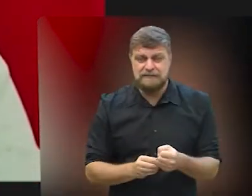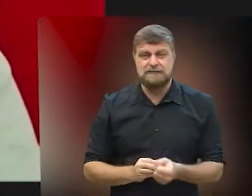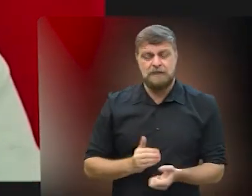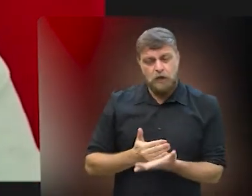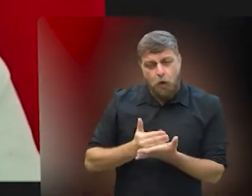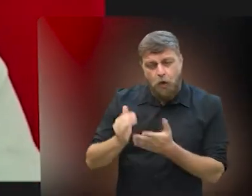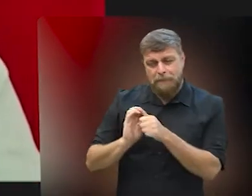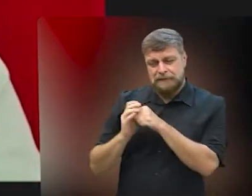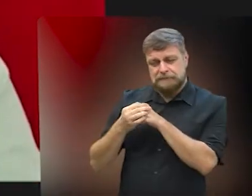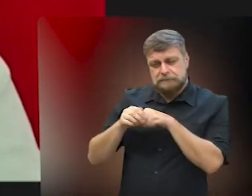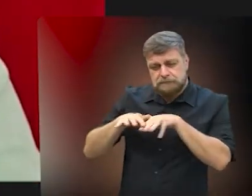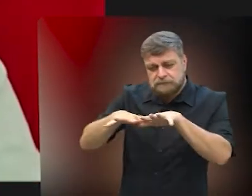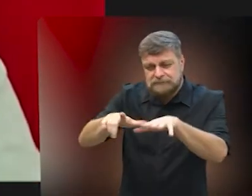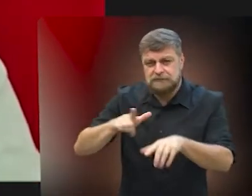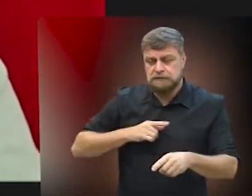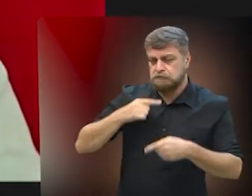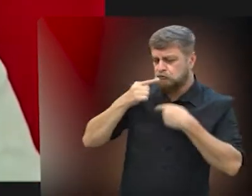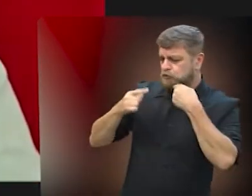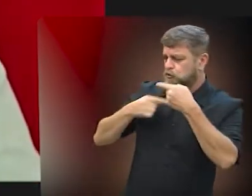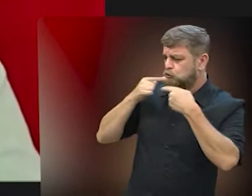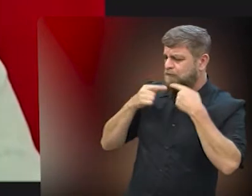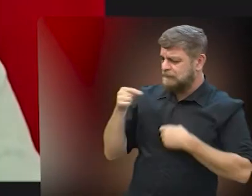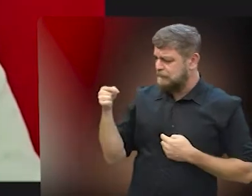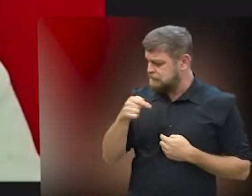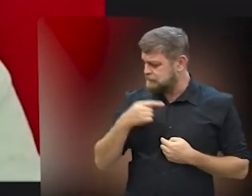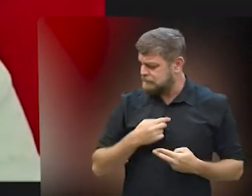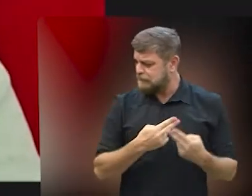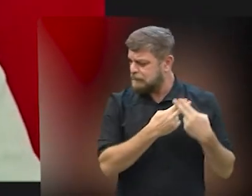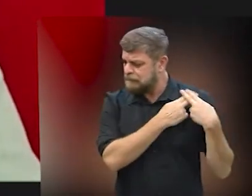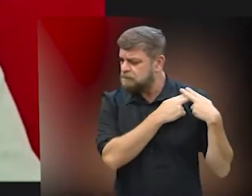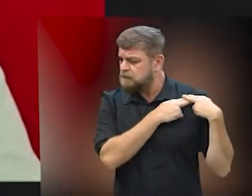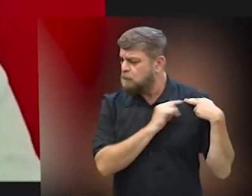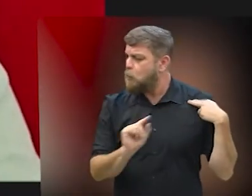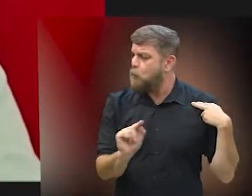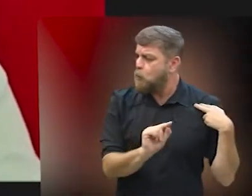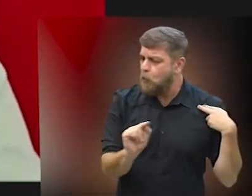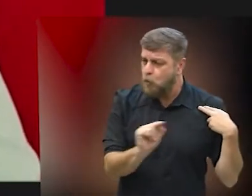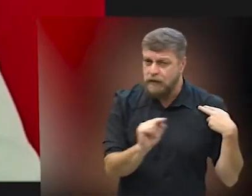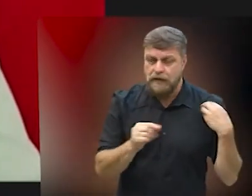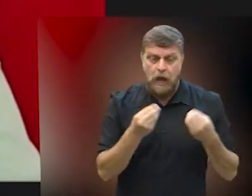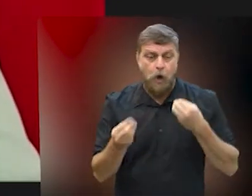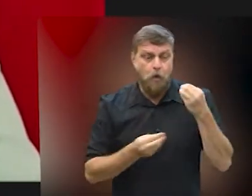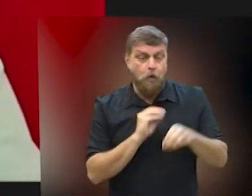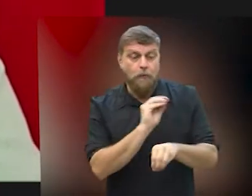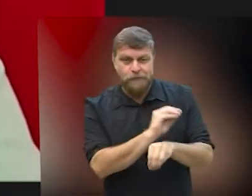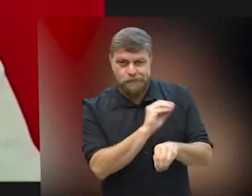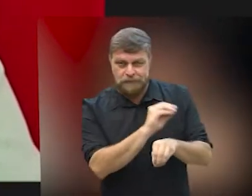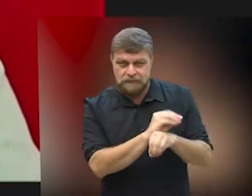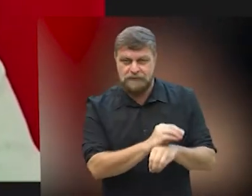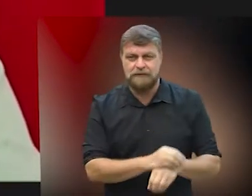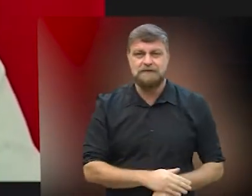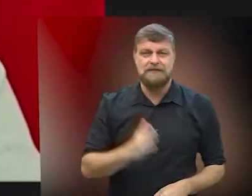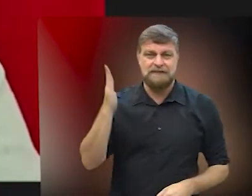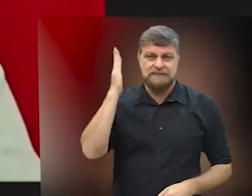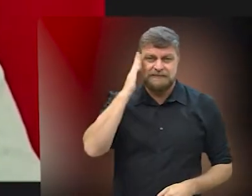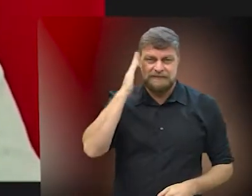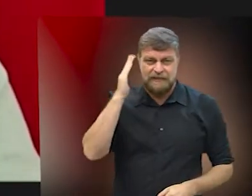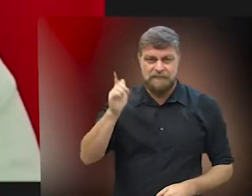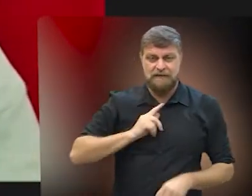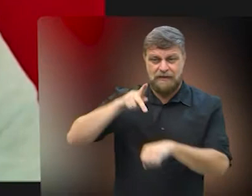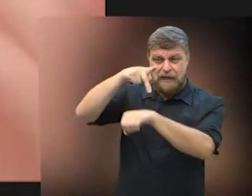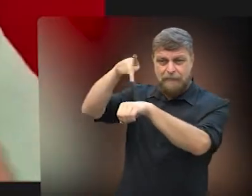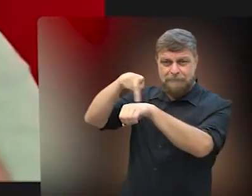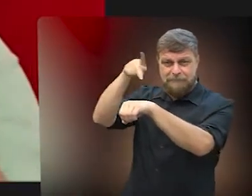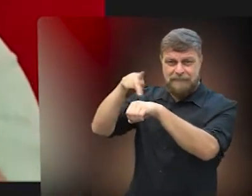vimos no começo da pandemia, de fato, houve uma incerteza sobre qual seria o papel da atenção primária na gestão e no cuidado nessa crise. A gente sabe